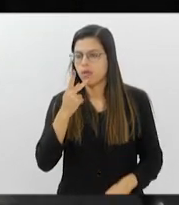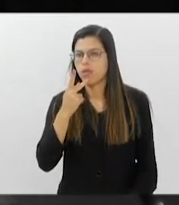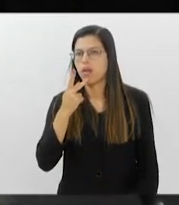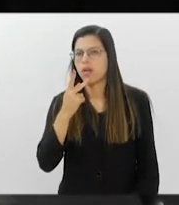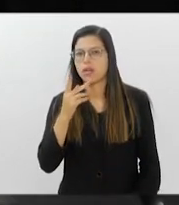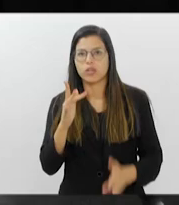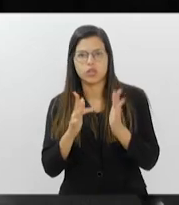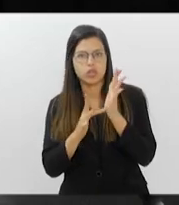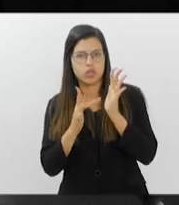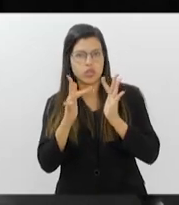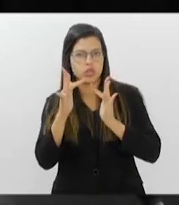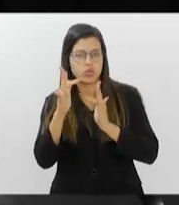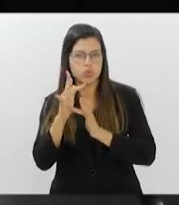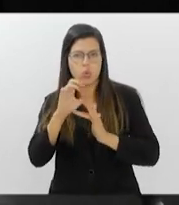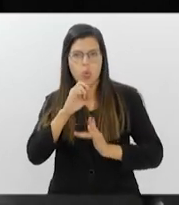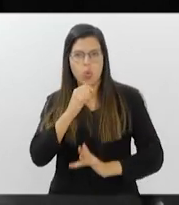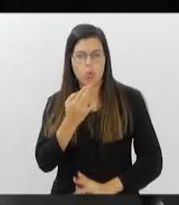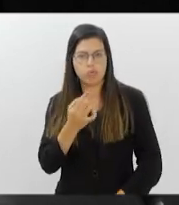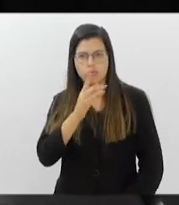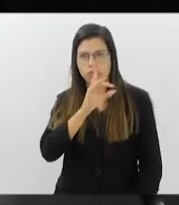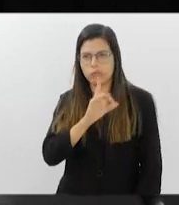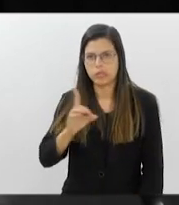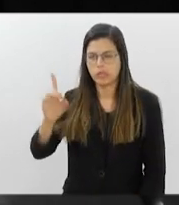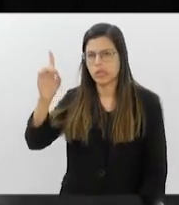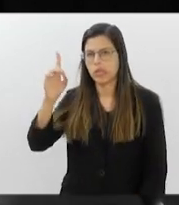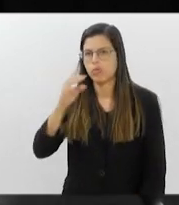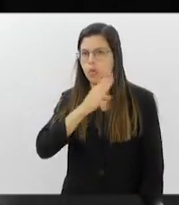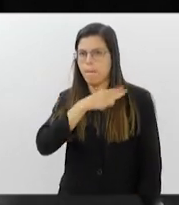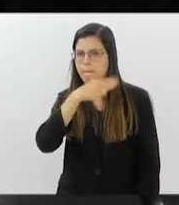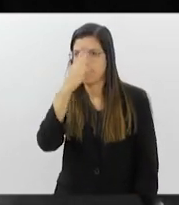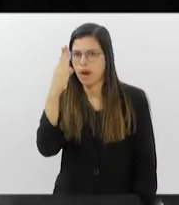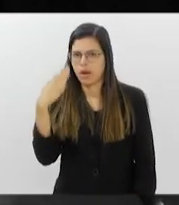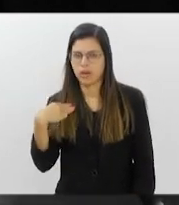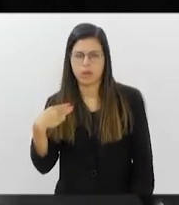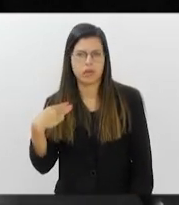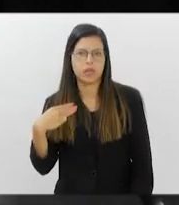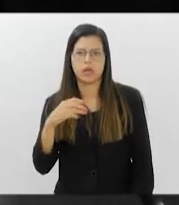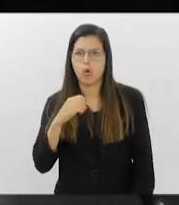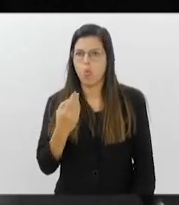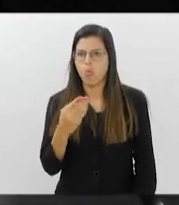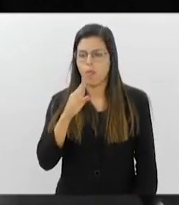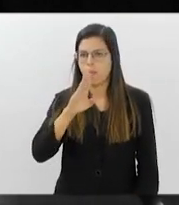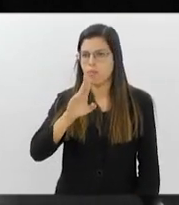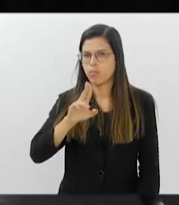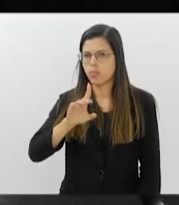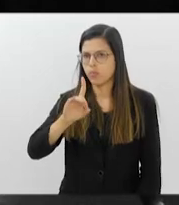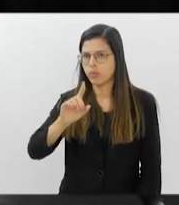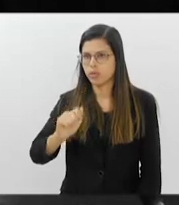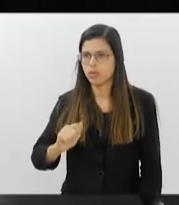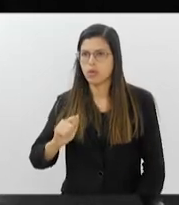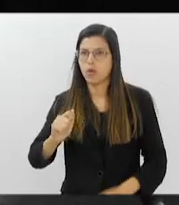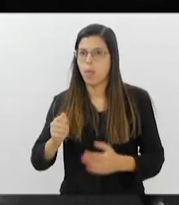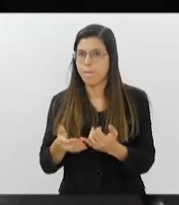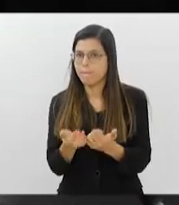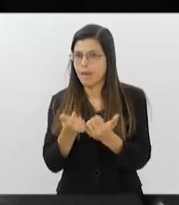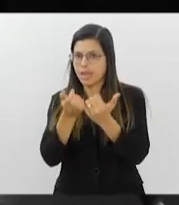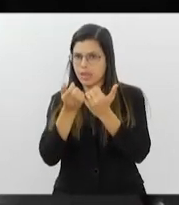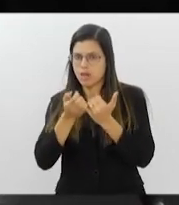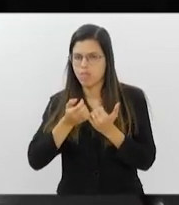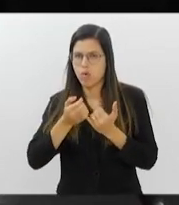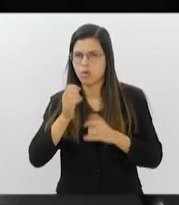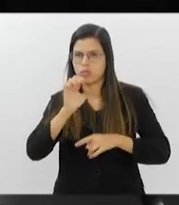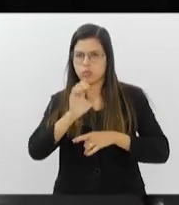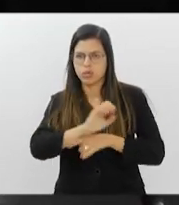Deus, Maria, Buda, como patrimônio imaterial do Estado do Rio de Janeiro. Eu não sei se, nesse